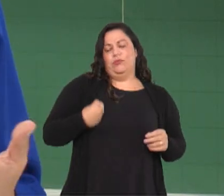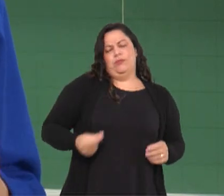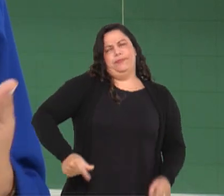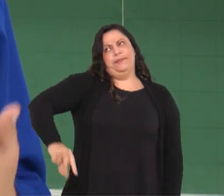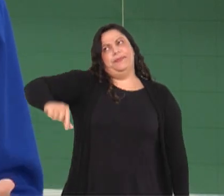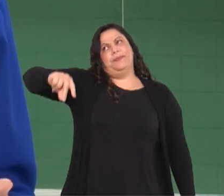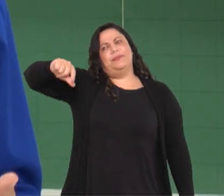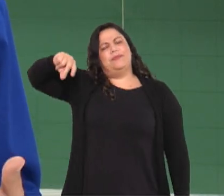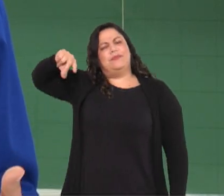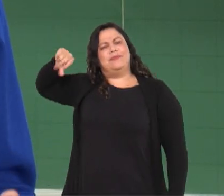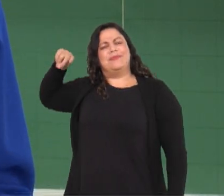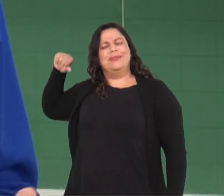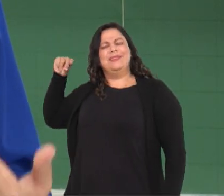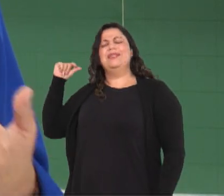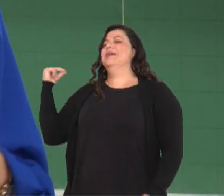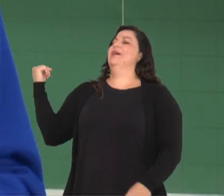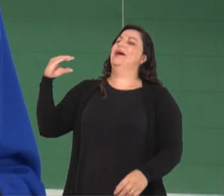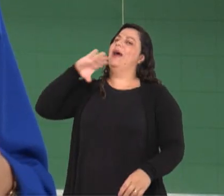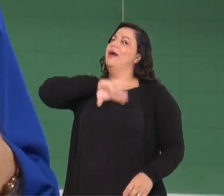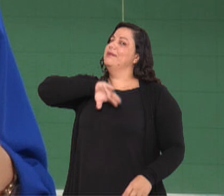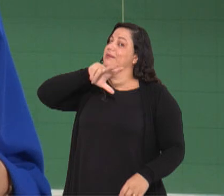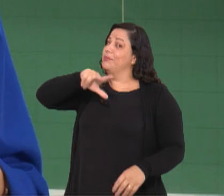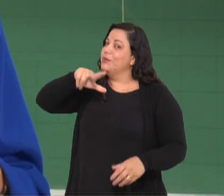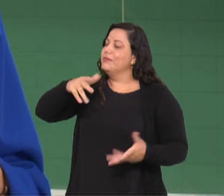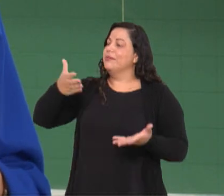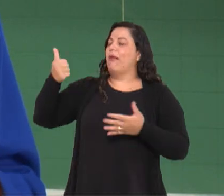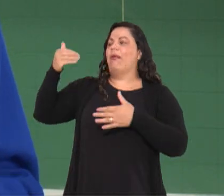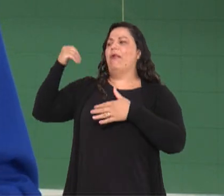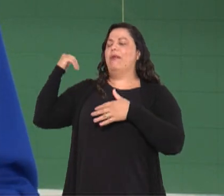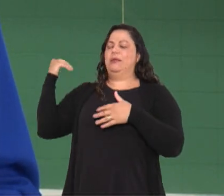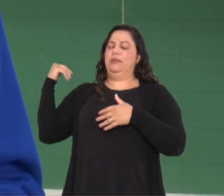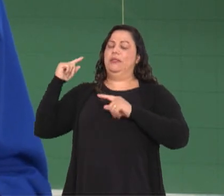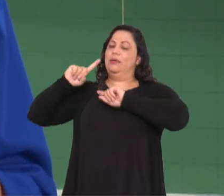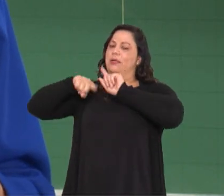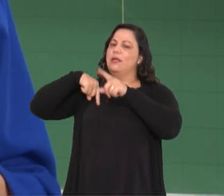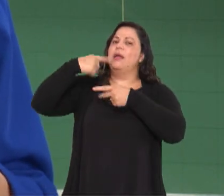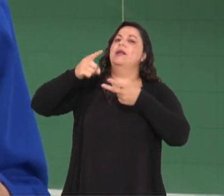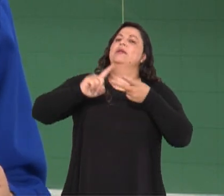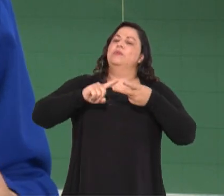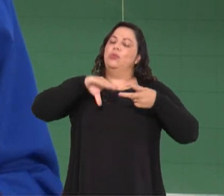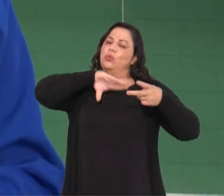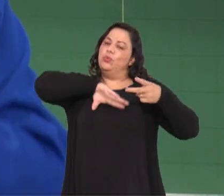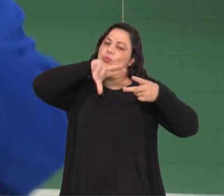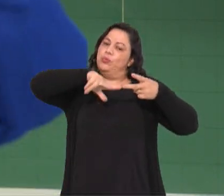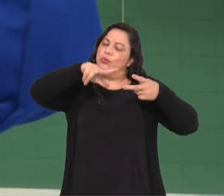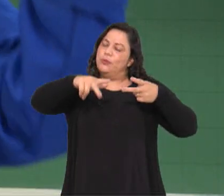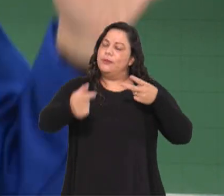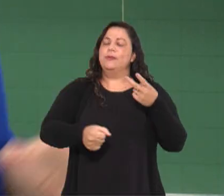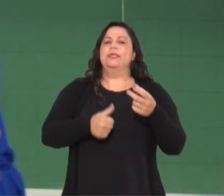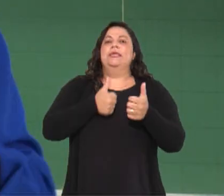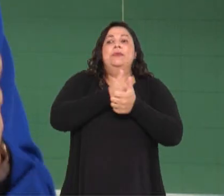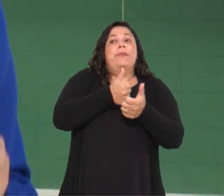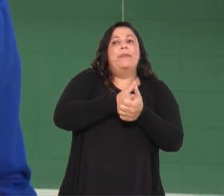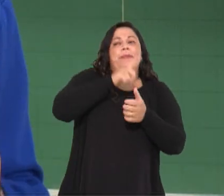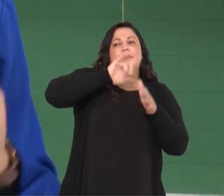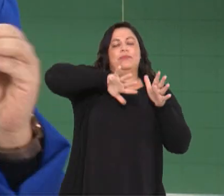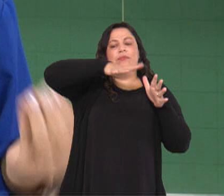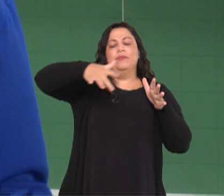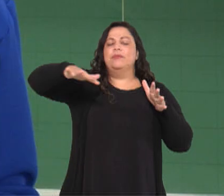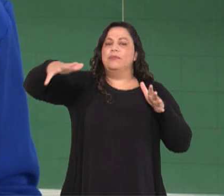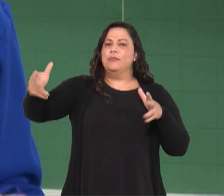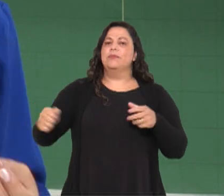muito tempo, antes dos colonizadores, e nós tínhamos os portugueses pelo litoral, né, pequena faixa, e uma grande